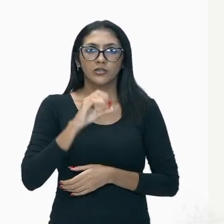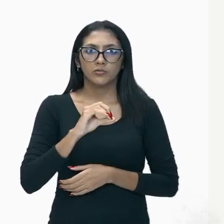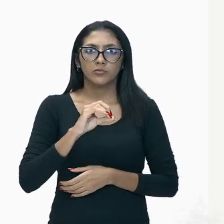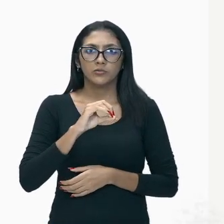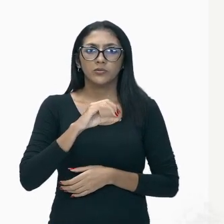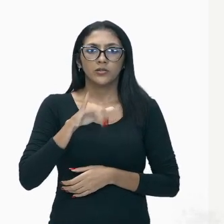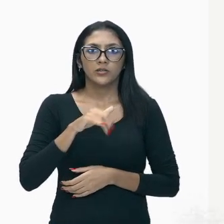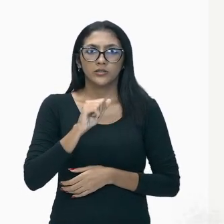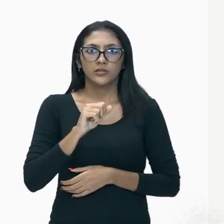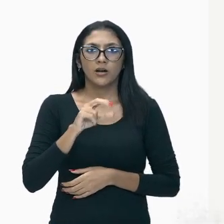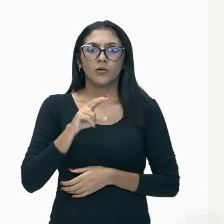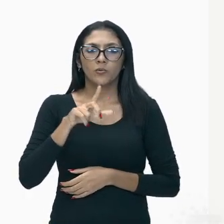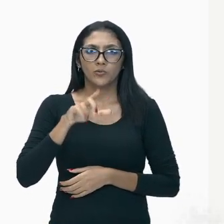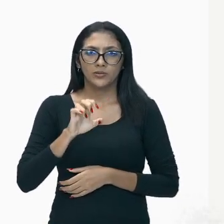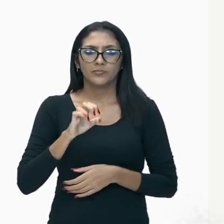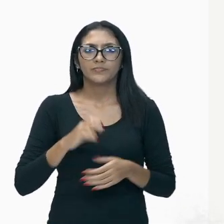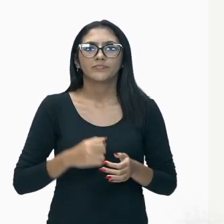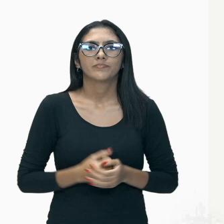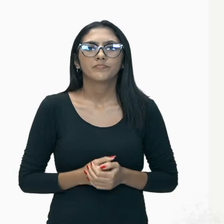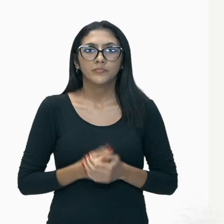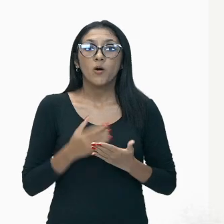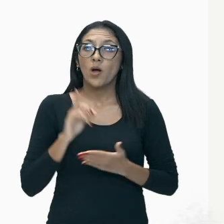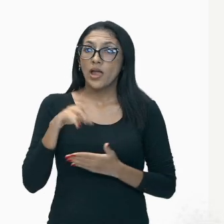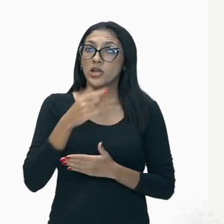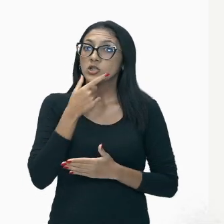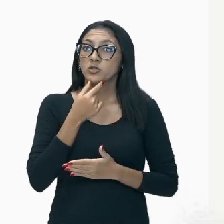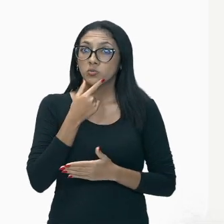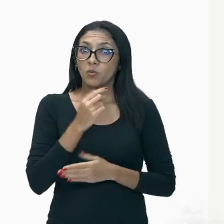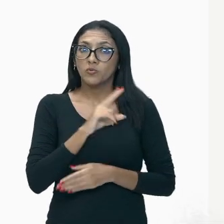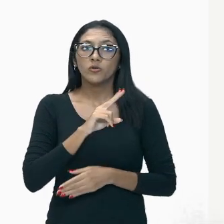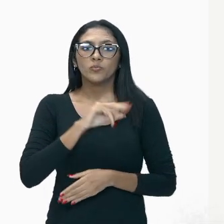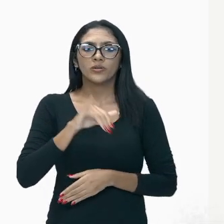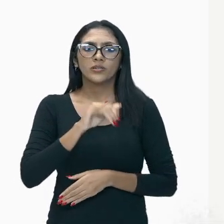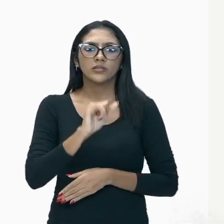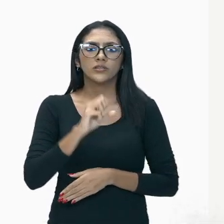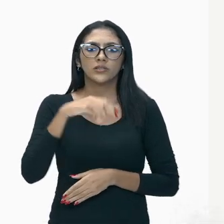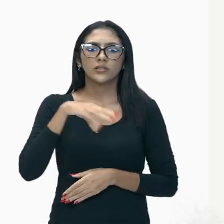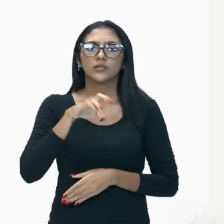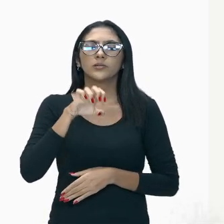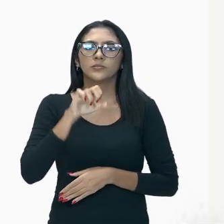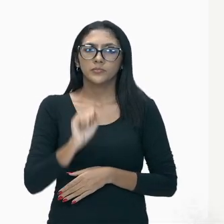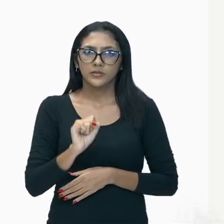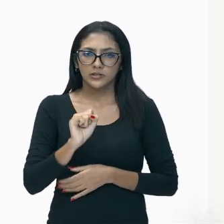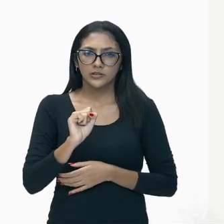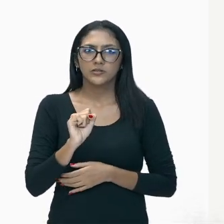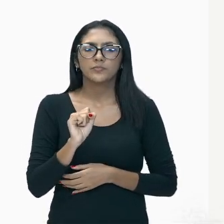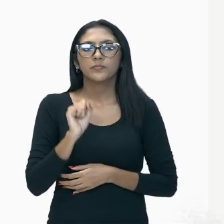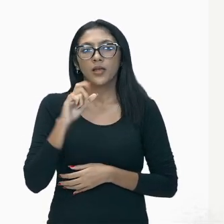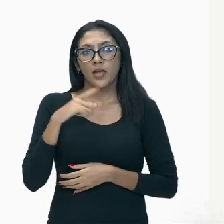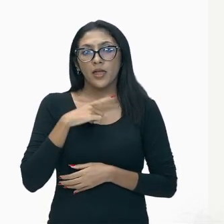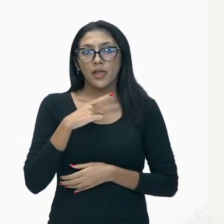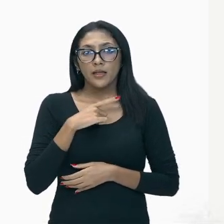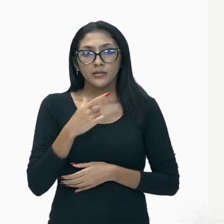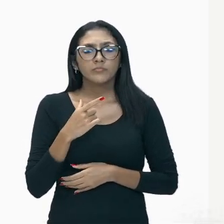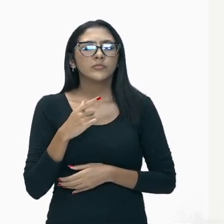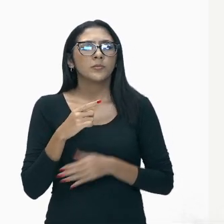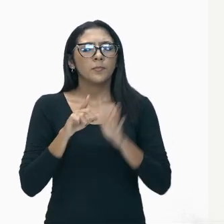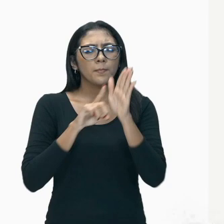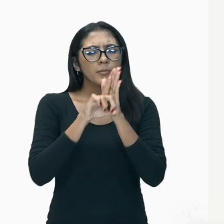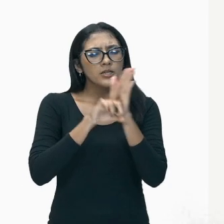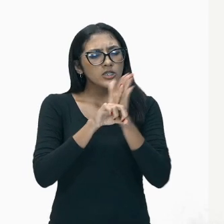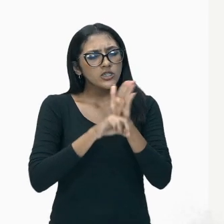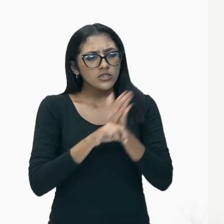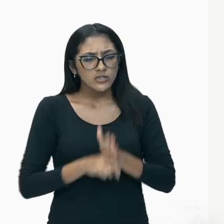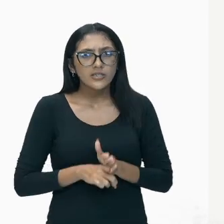Prescott Joule. E ele, ao fazer um questionamento, em homenagem a ele,